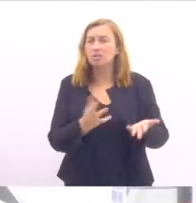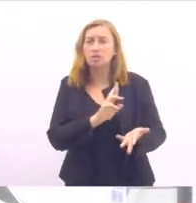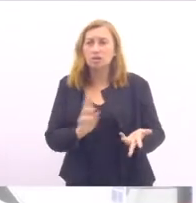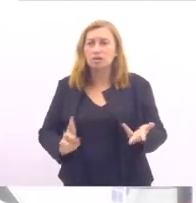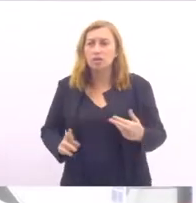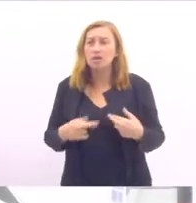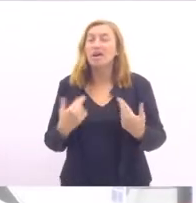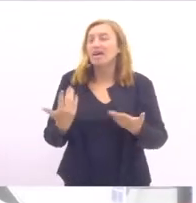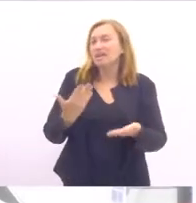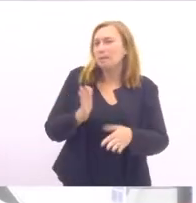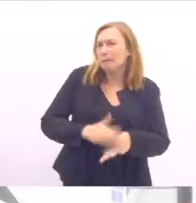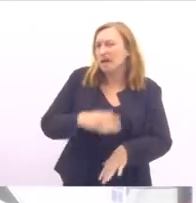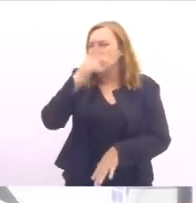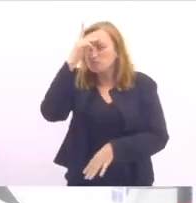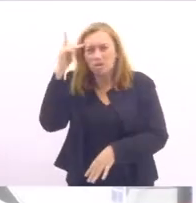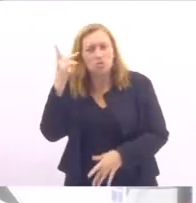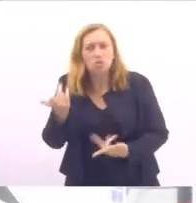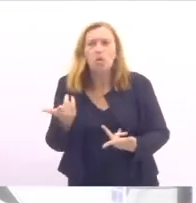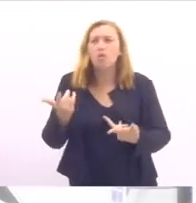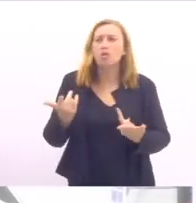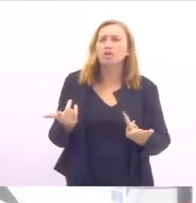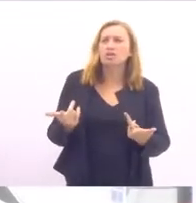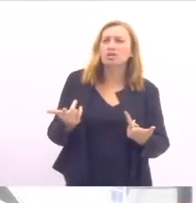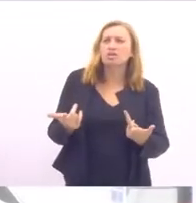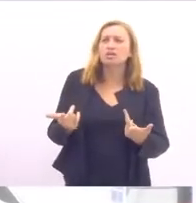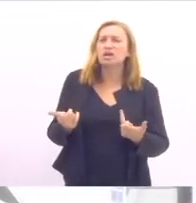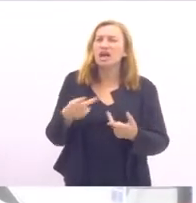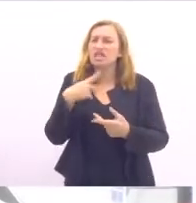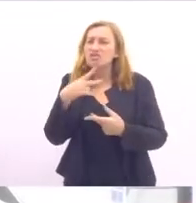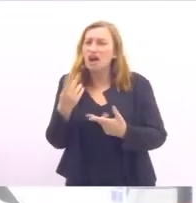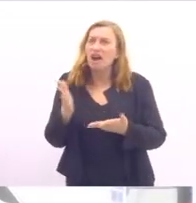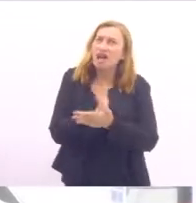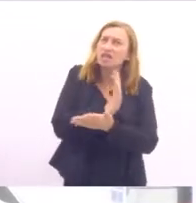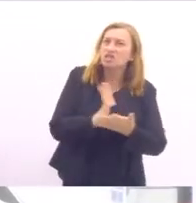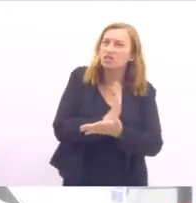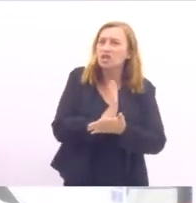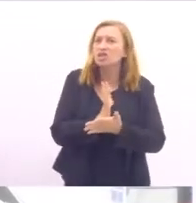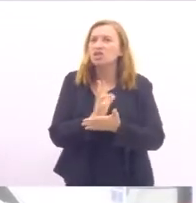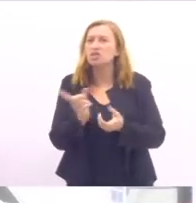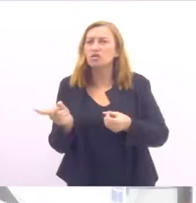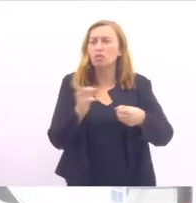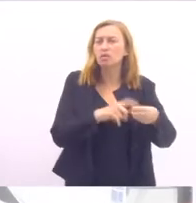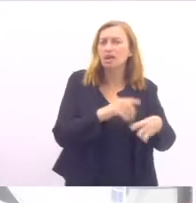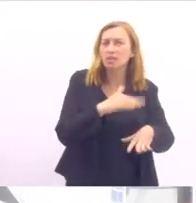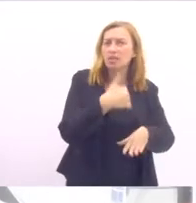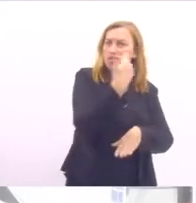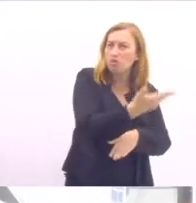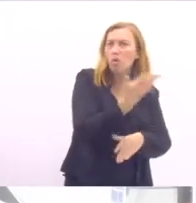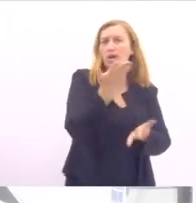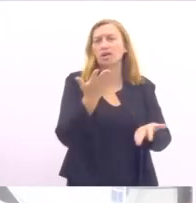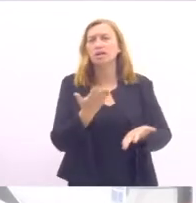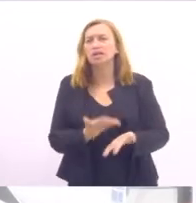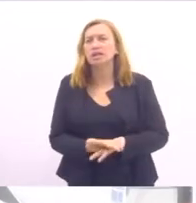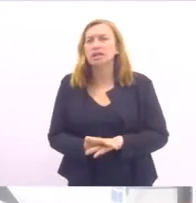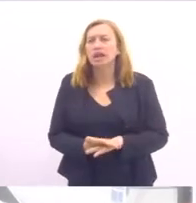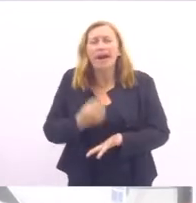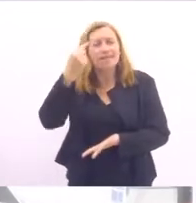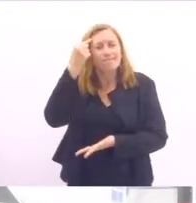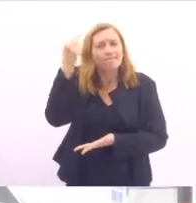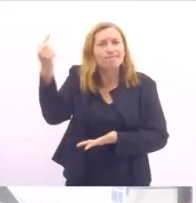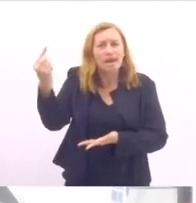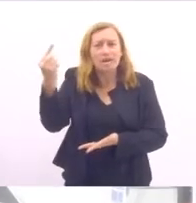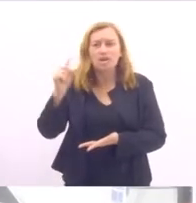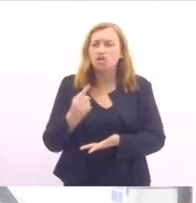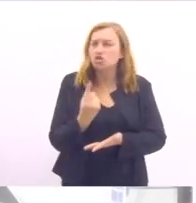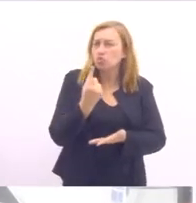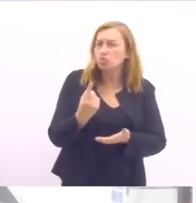mais pessoas, mais contraditório, as falas às vezes são mais voltadas para fora. A ideia de